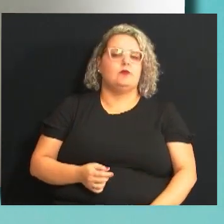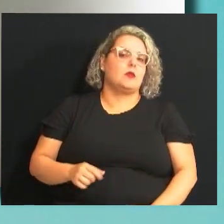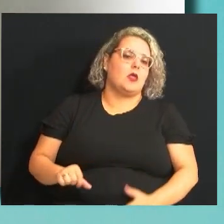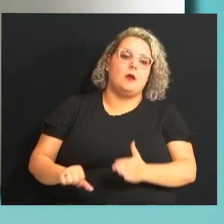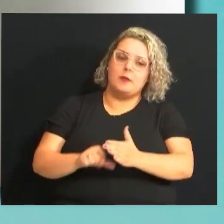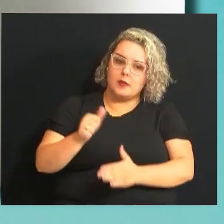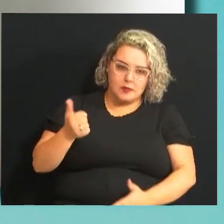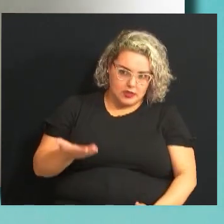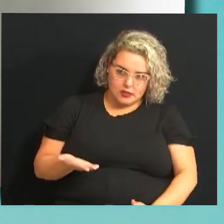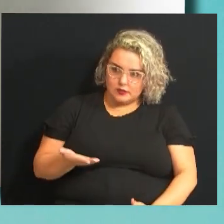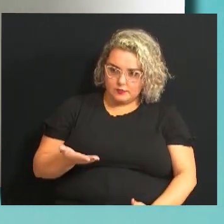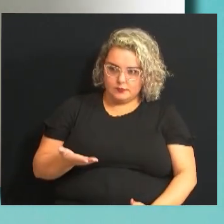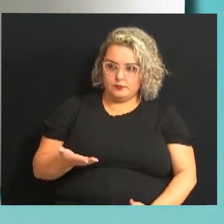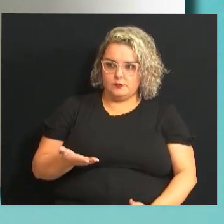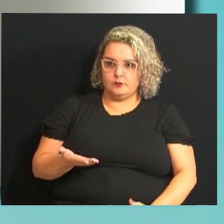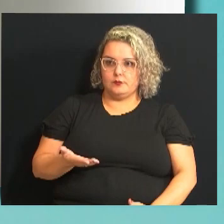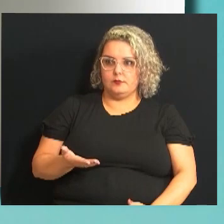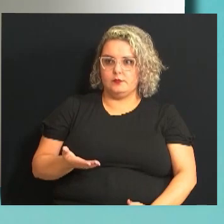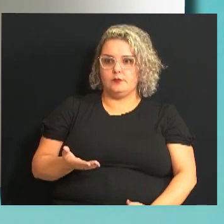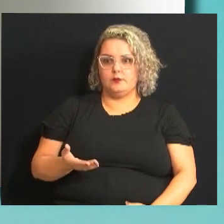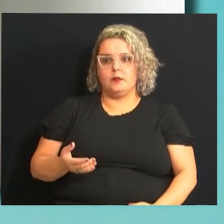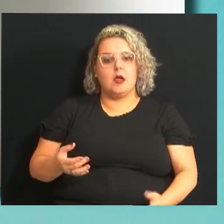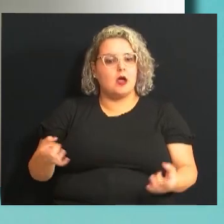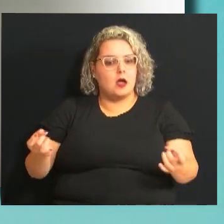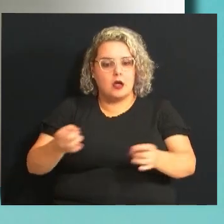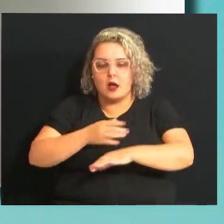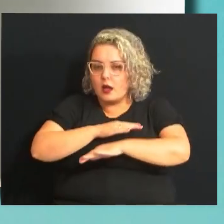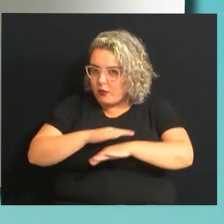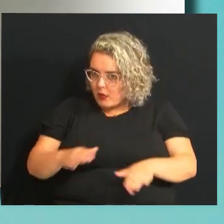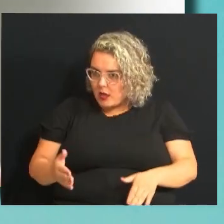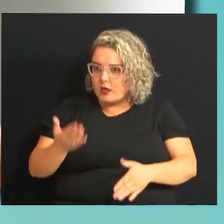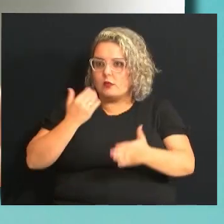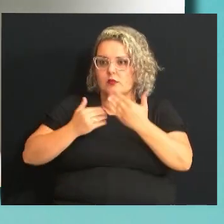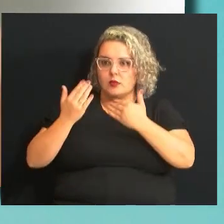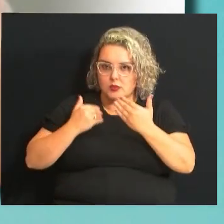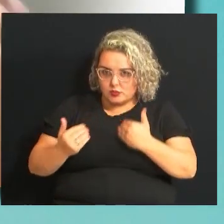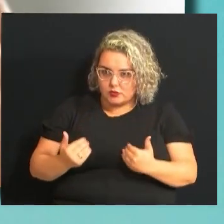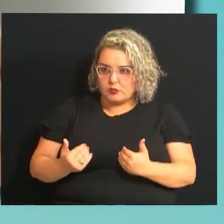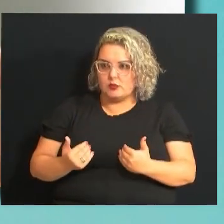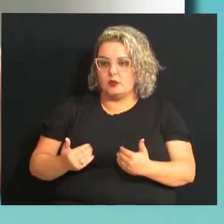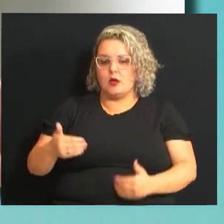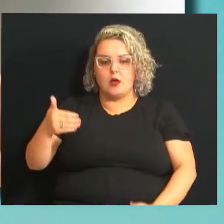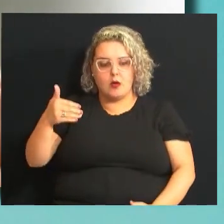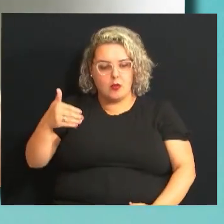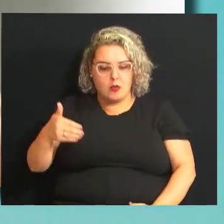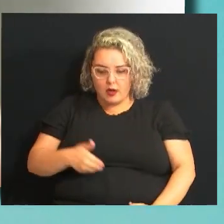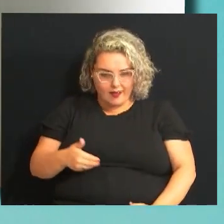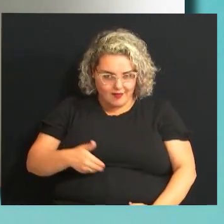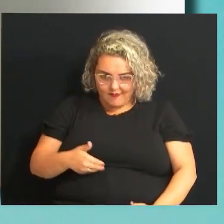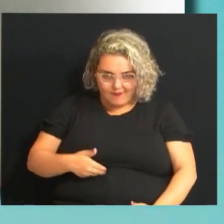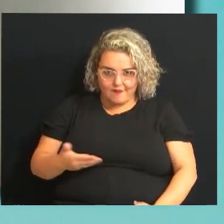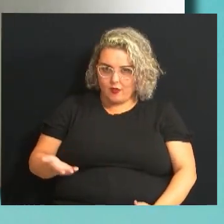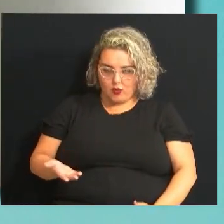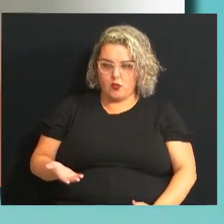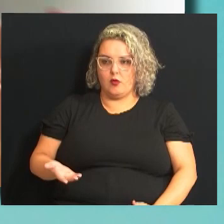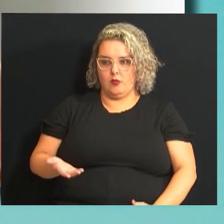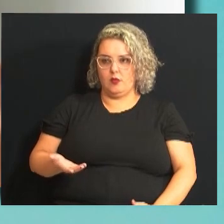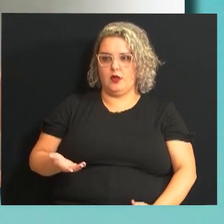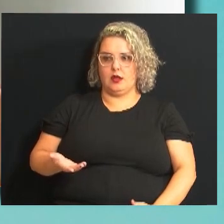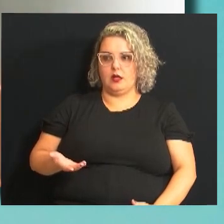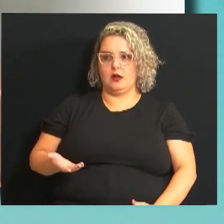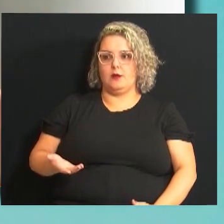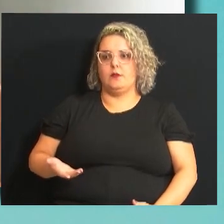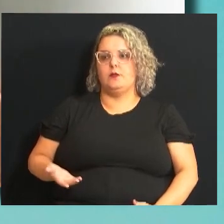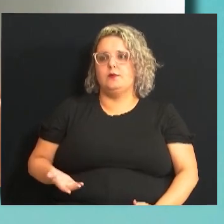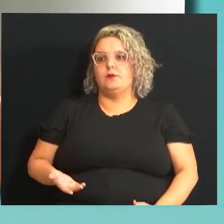mais acessível. Uhum. Essa era, assim, o fator número um. Combate ao desperdício alimentar é uma parte de tornar